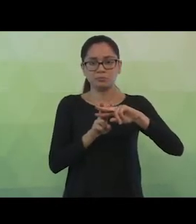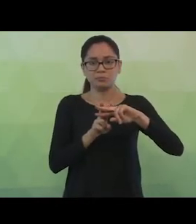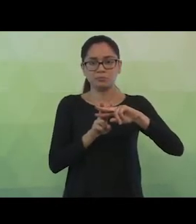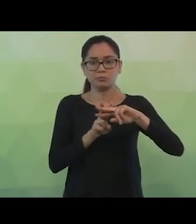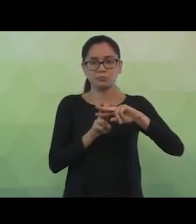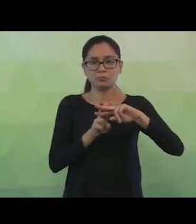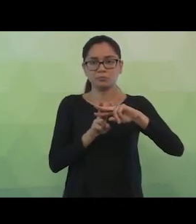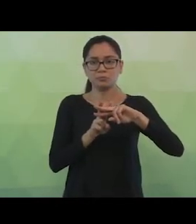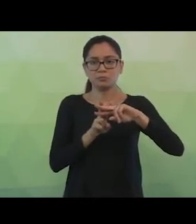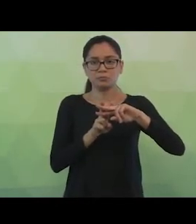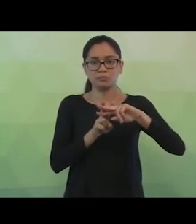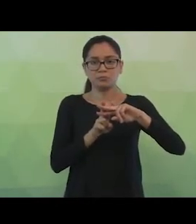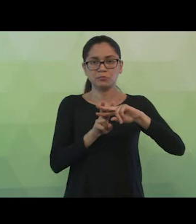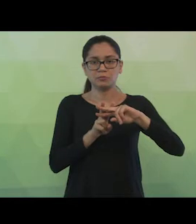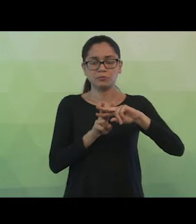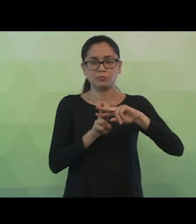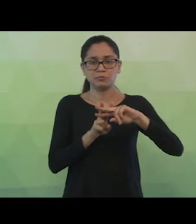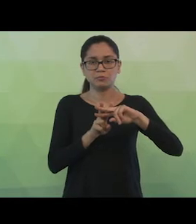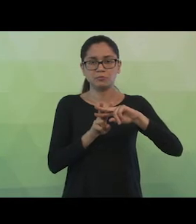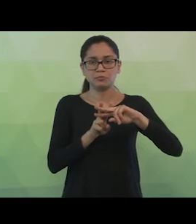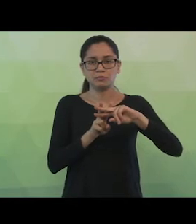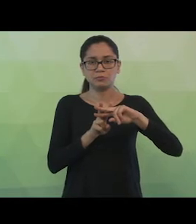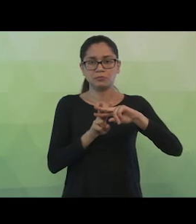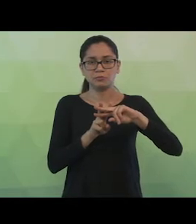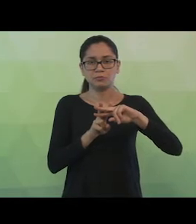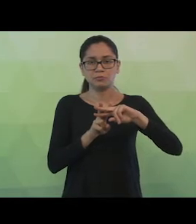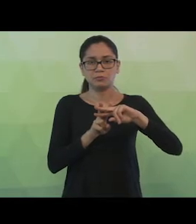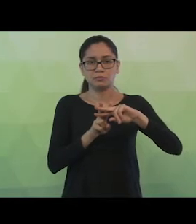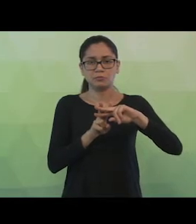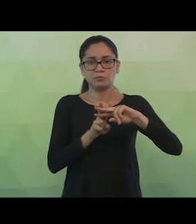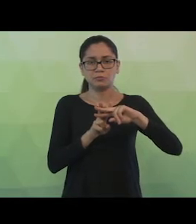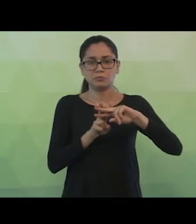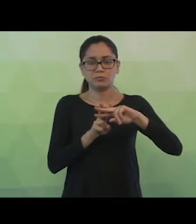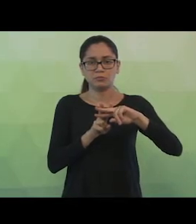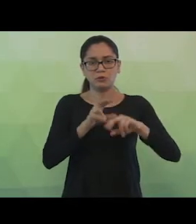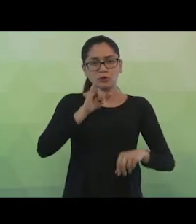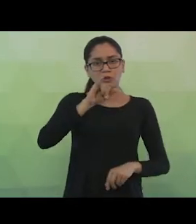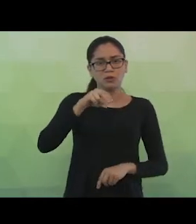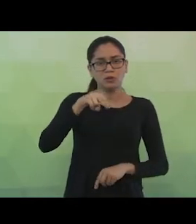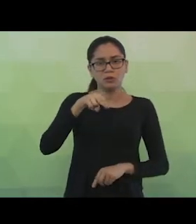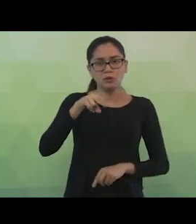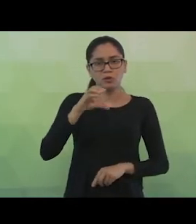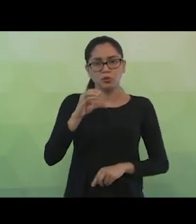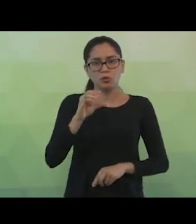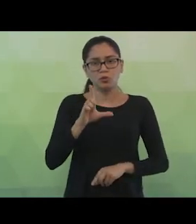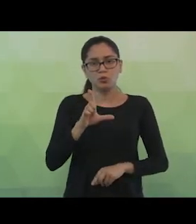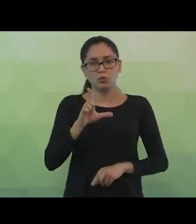quadrado ou redtag, como queiram chamar, a palavra include,